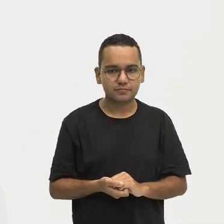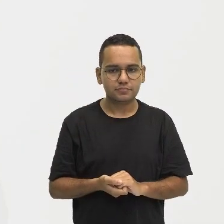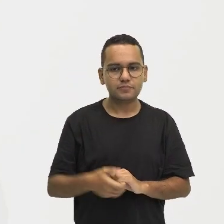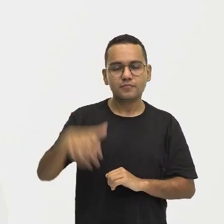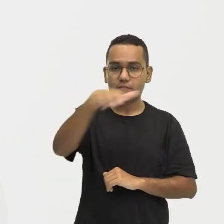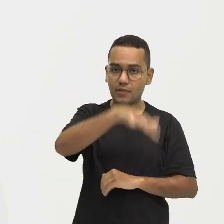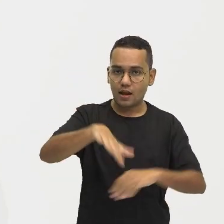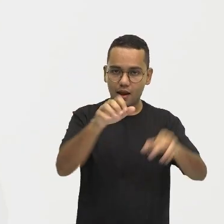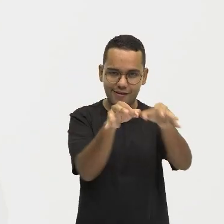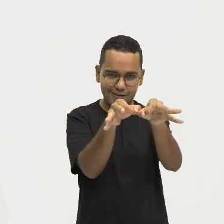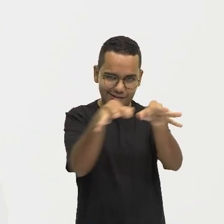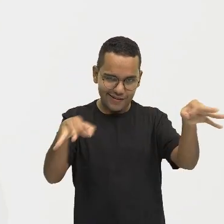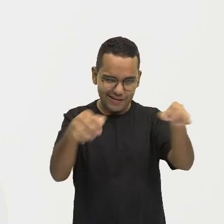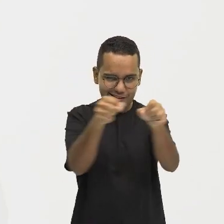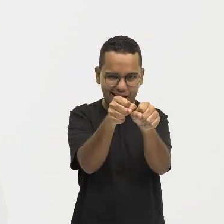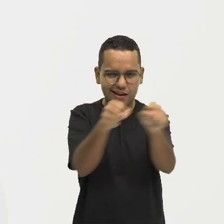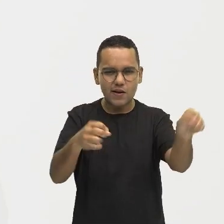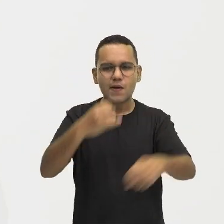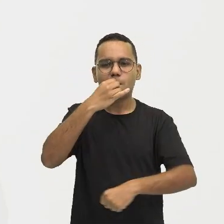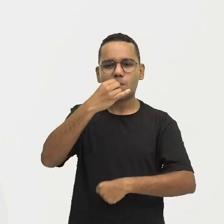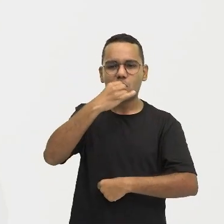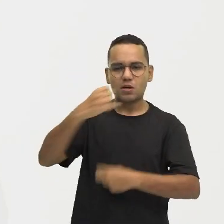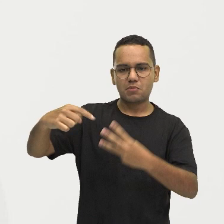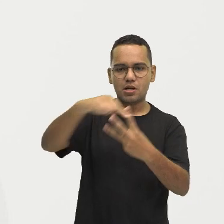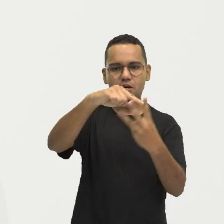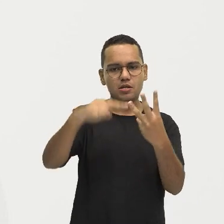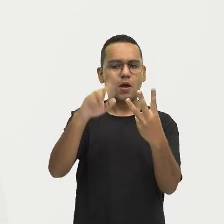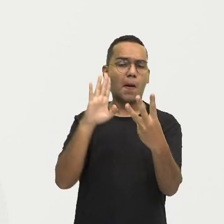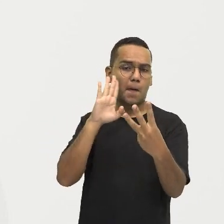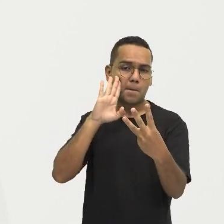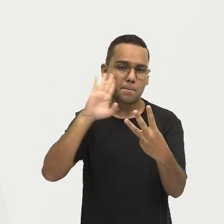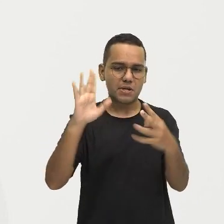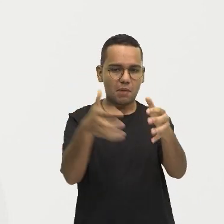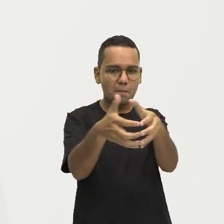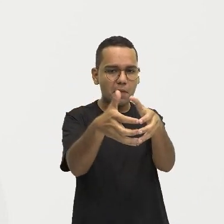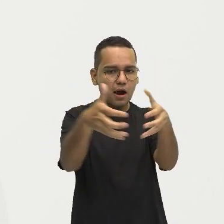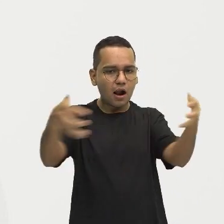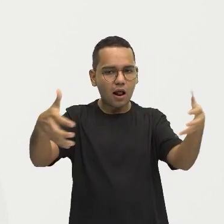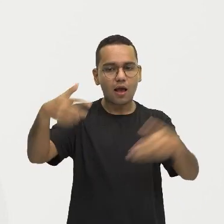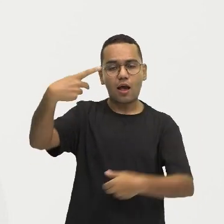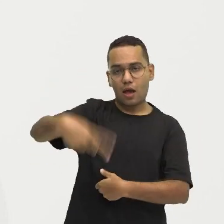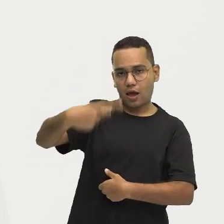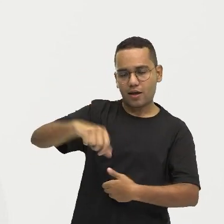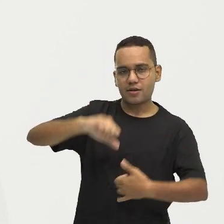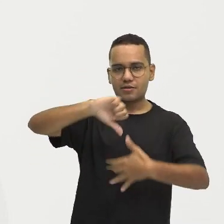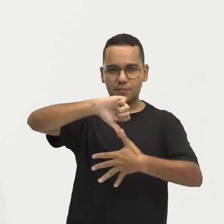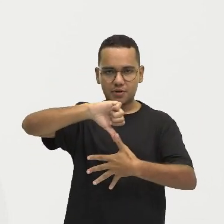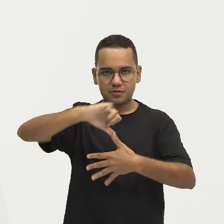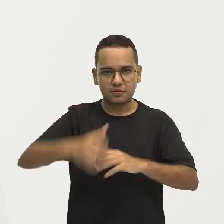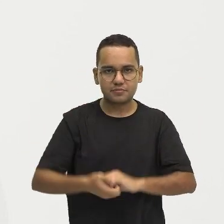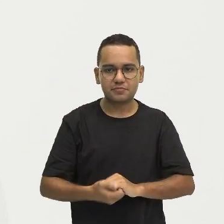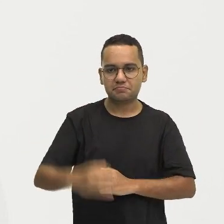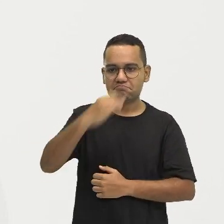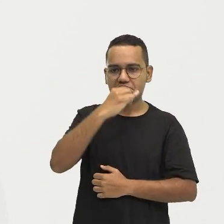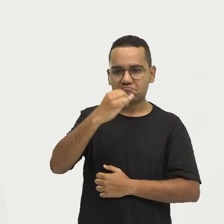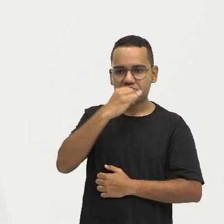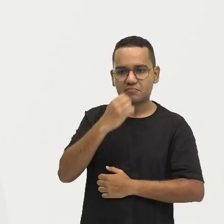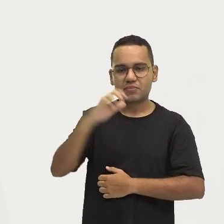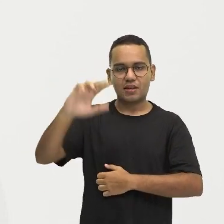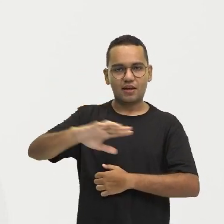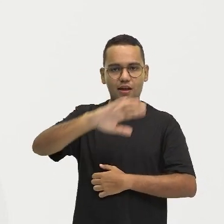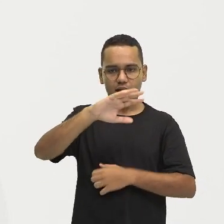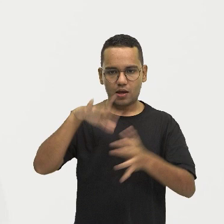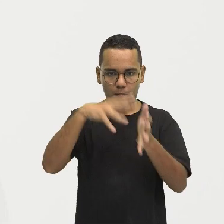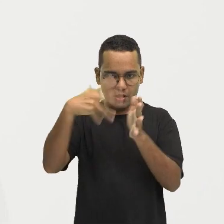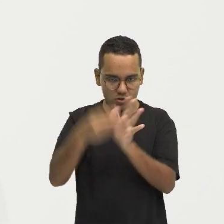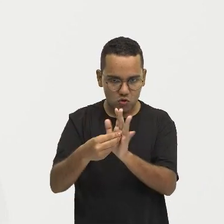territorial, a gente encontra as nascentes das 3 maiores bacias hidrográficas da América do Sul, né? Amazônica, Tocantins, São